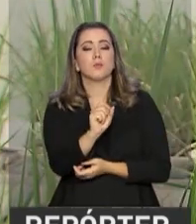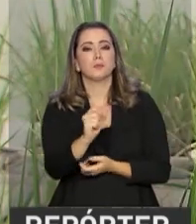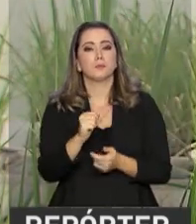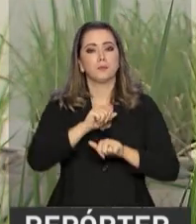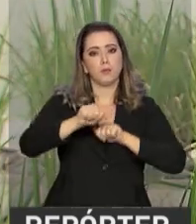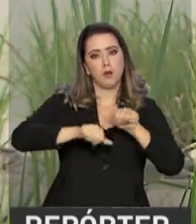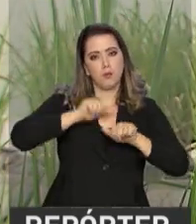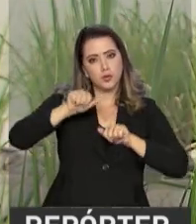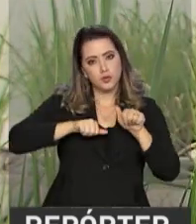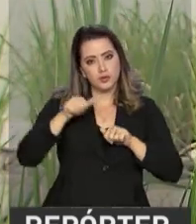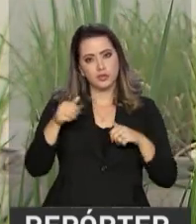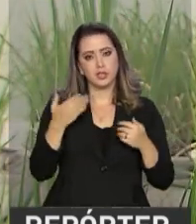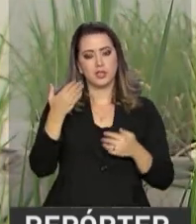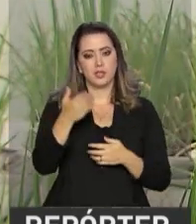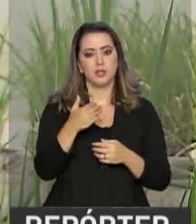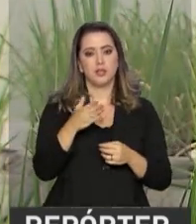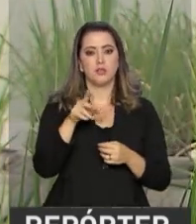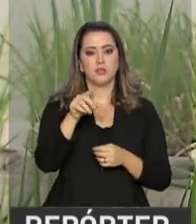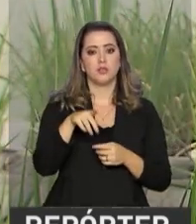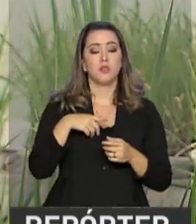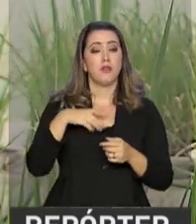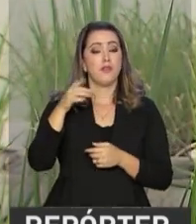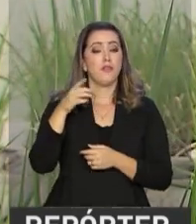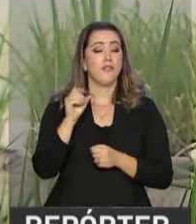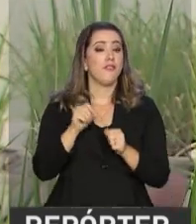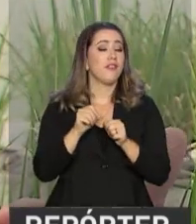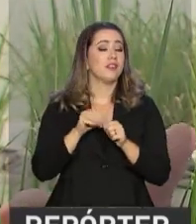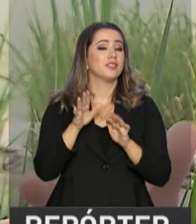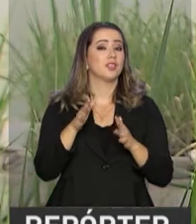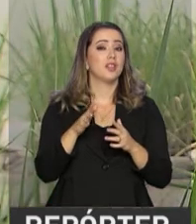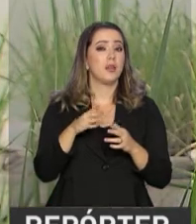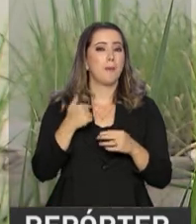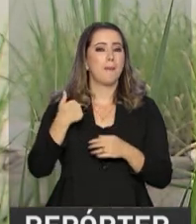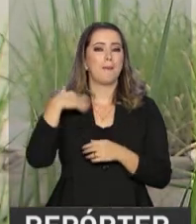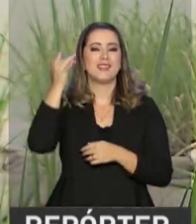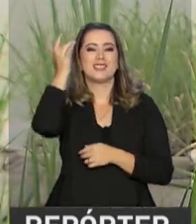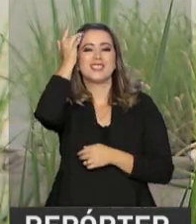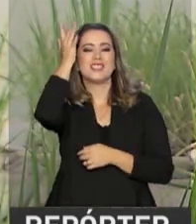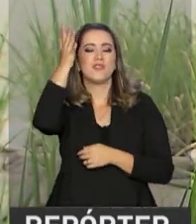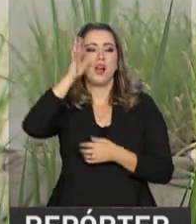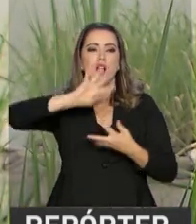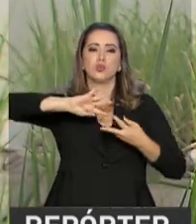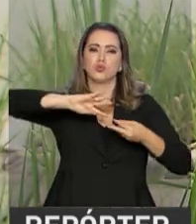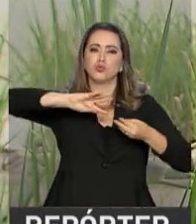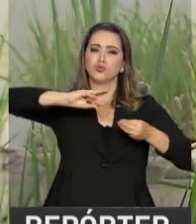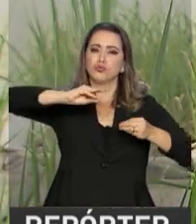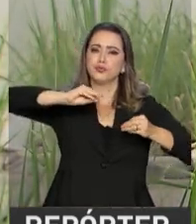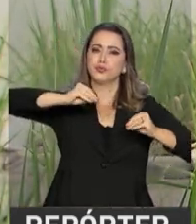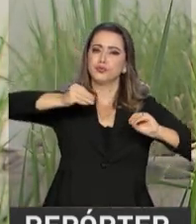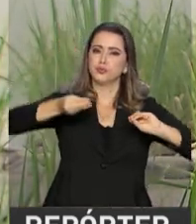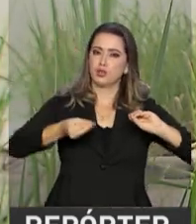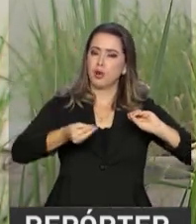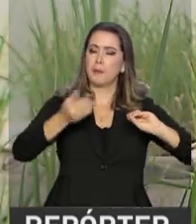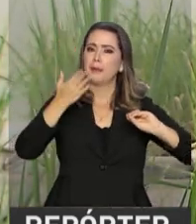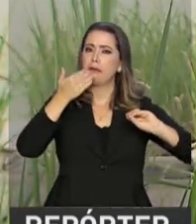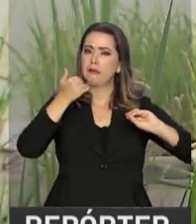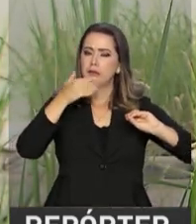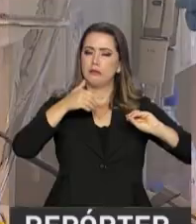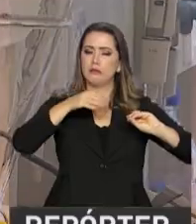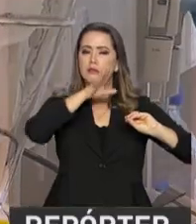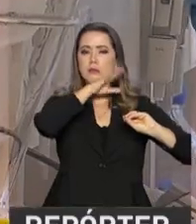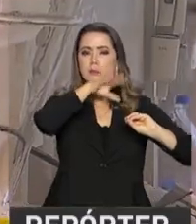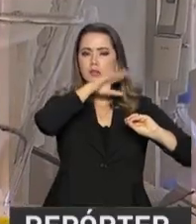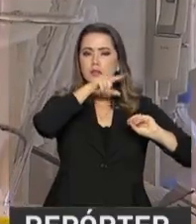modificar esse material e fazer com que ele ficasse mais fácil de utilização tanto animais quanto para a indústria